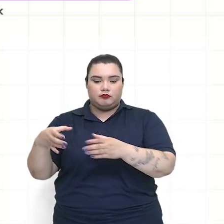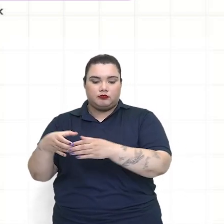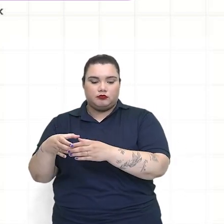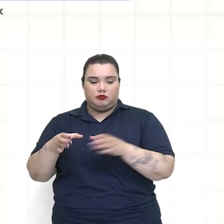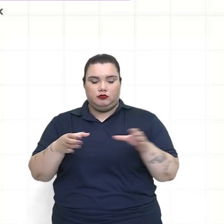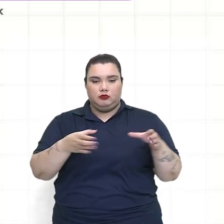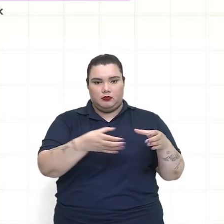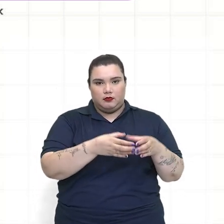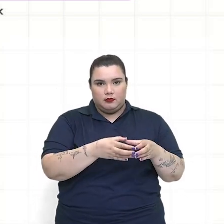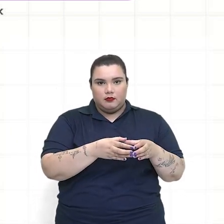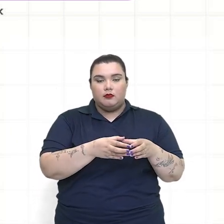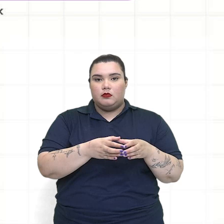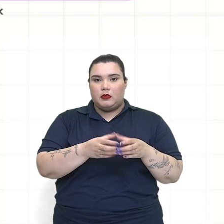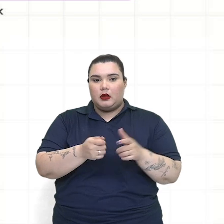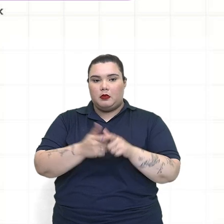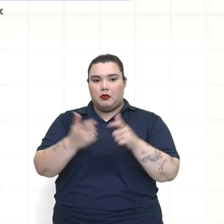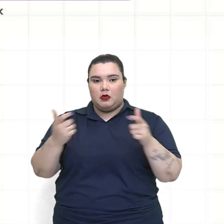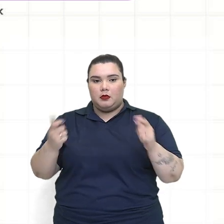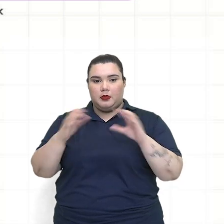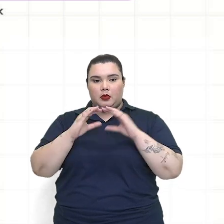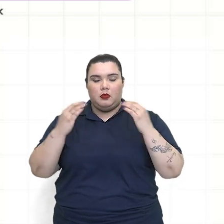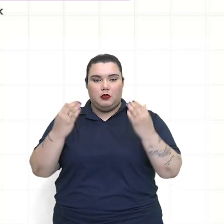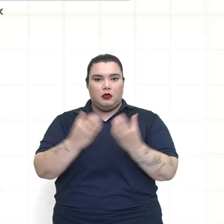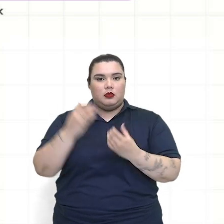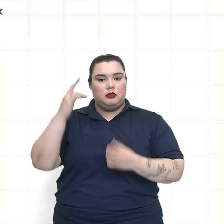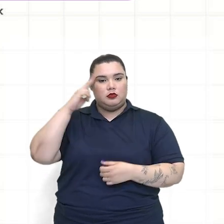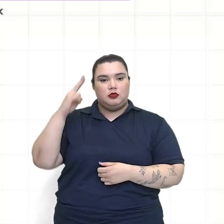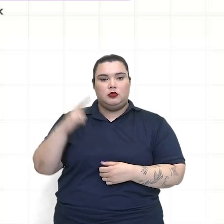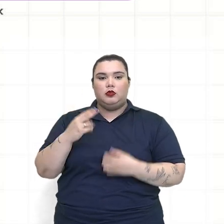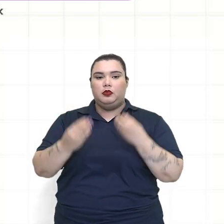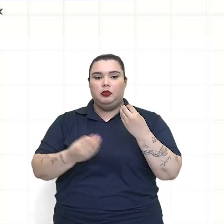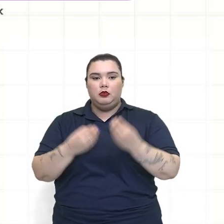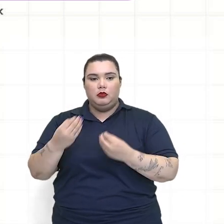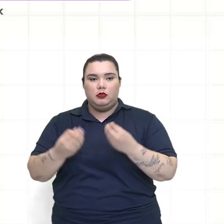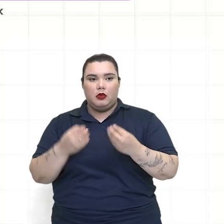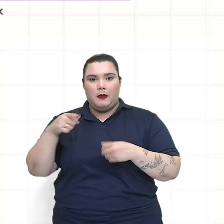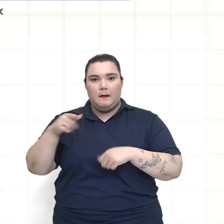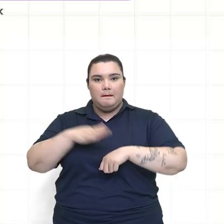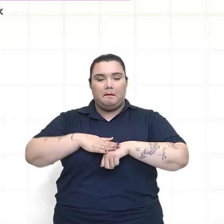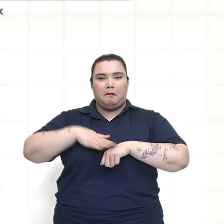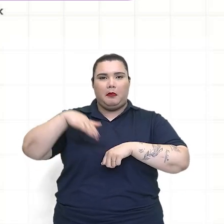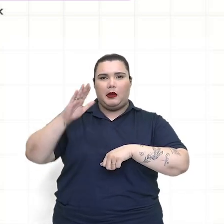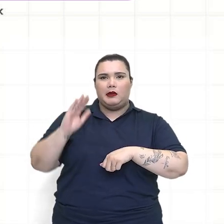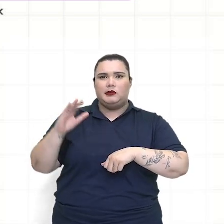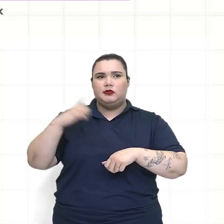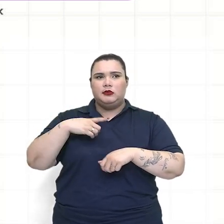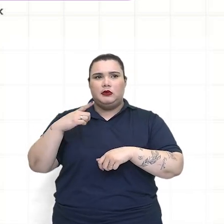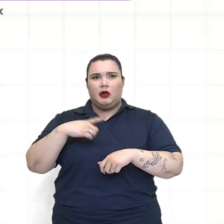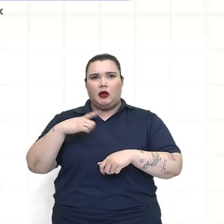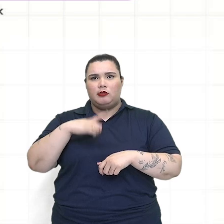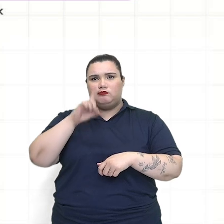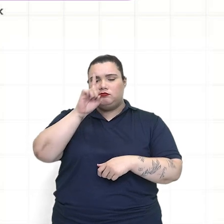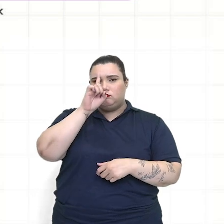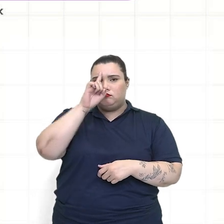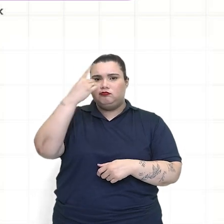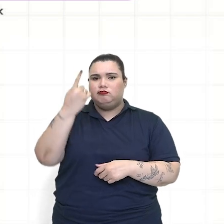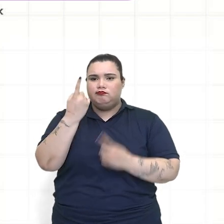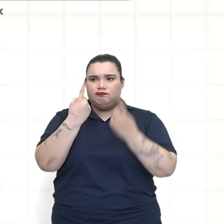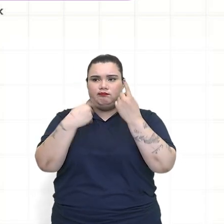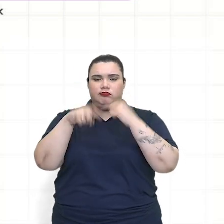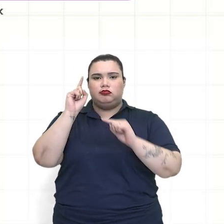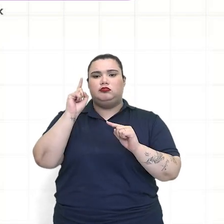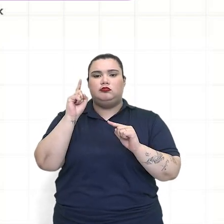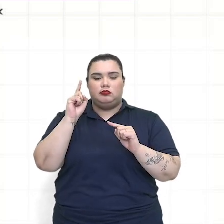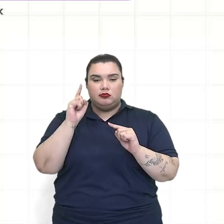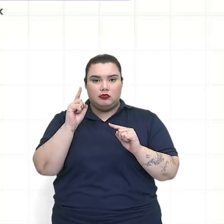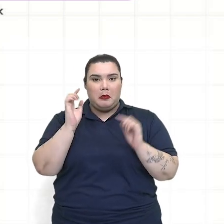né, por boa parte, né, da comunidade histórica como as civilizações mais engenhosas, né, superando até as